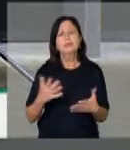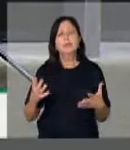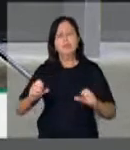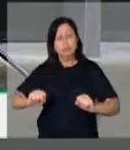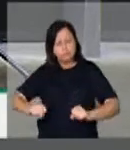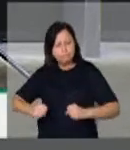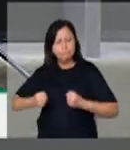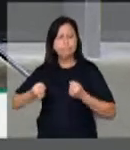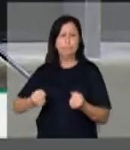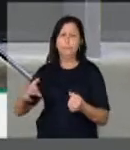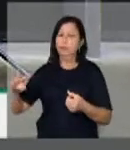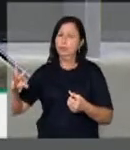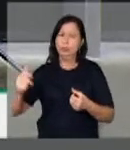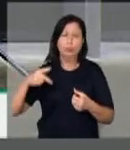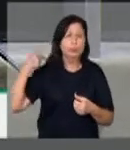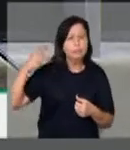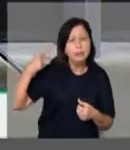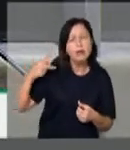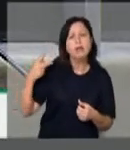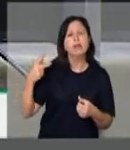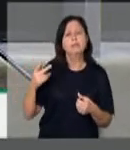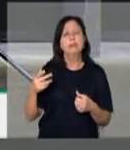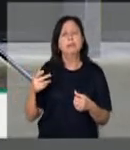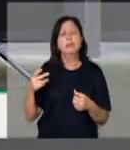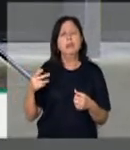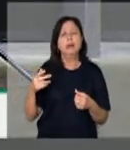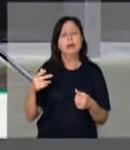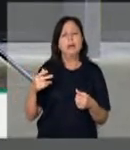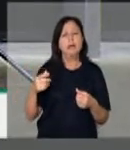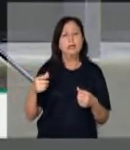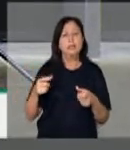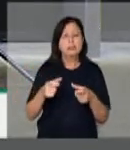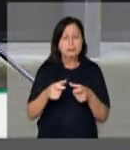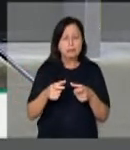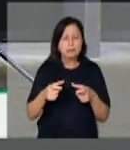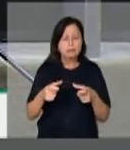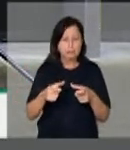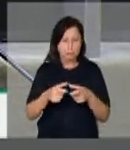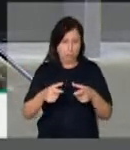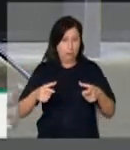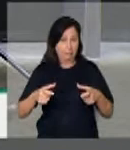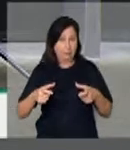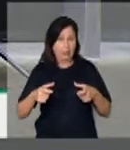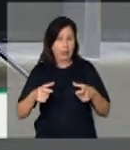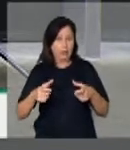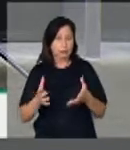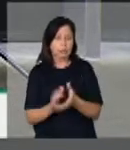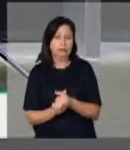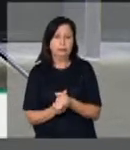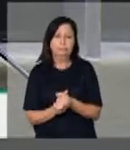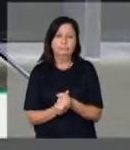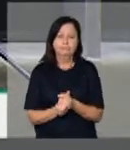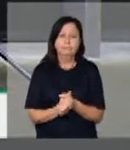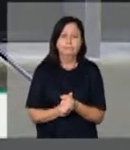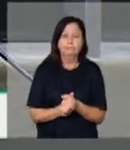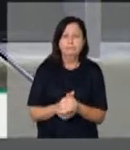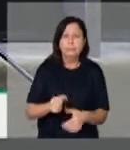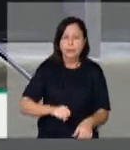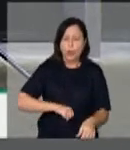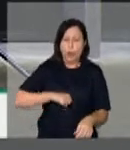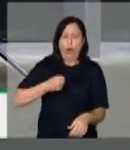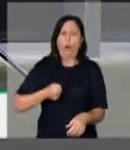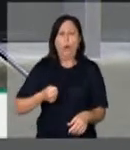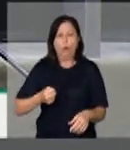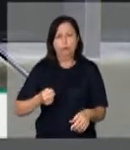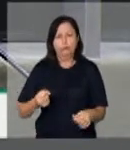atuação de parte dos parlamentares que se instalou nesta casa, configurada como um ódio contra a